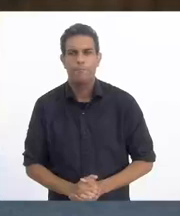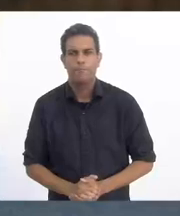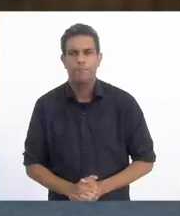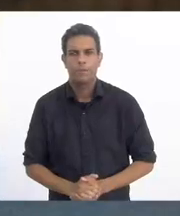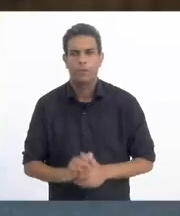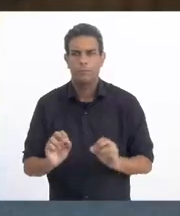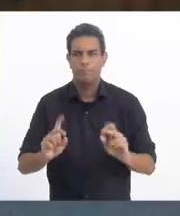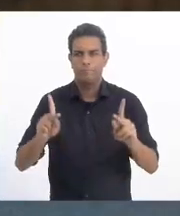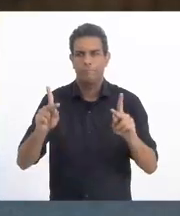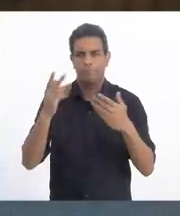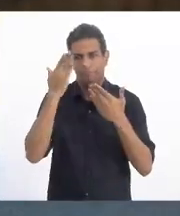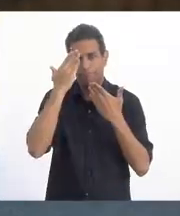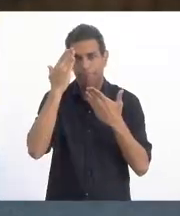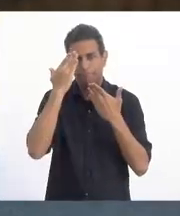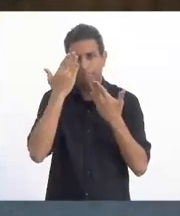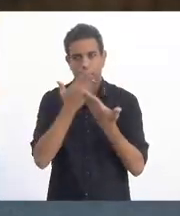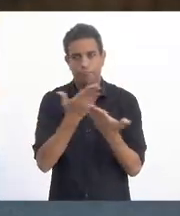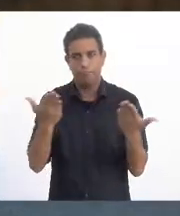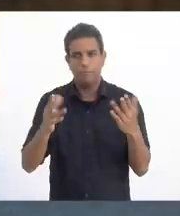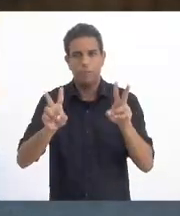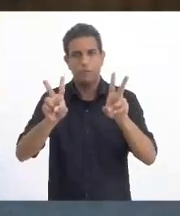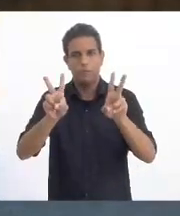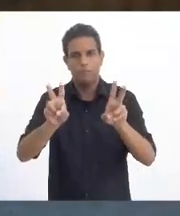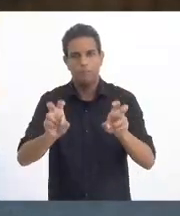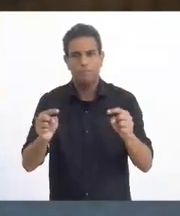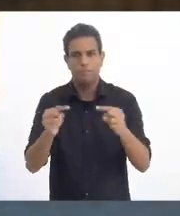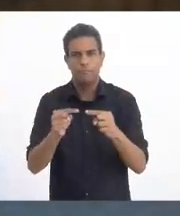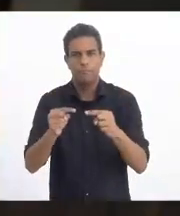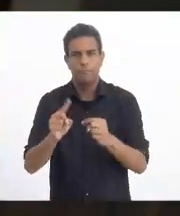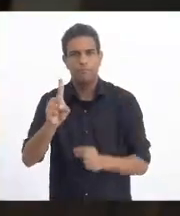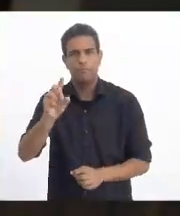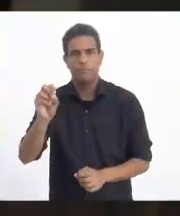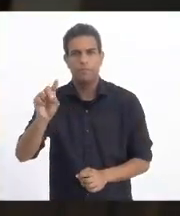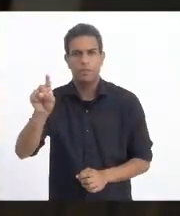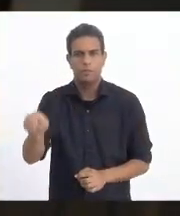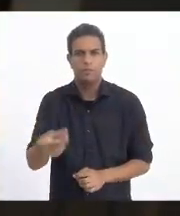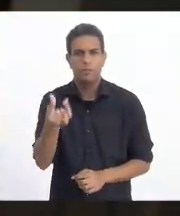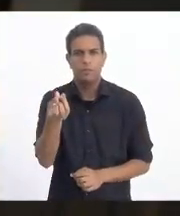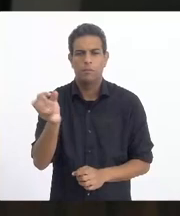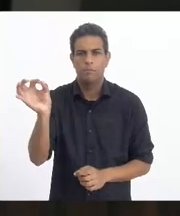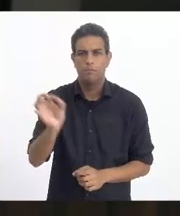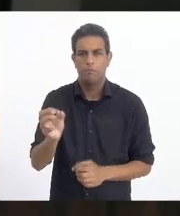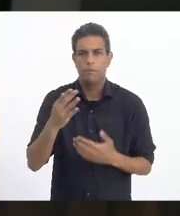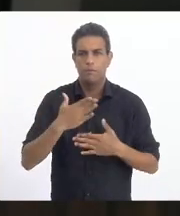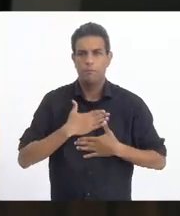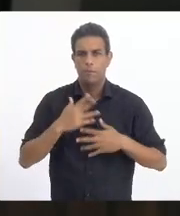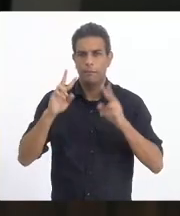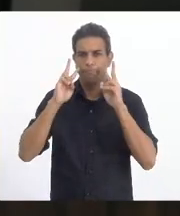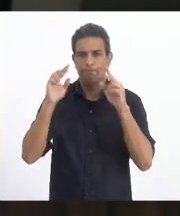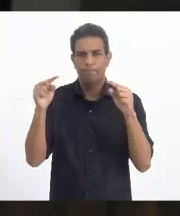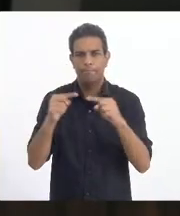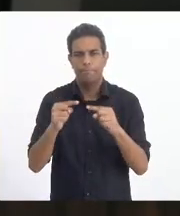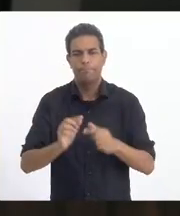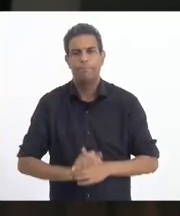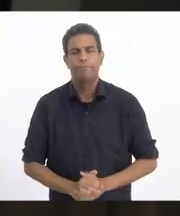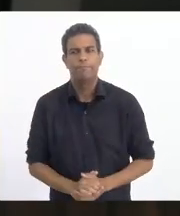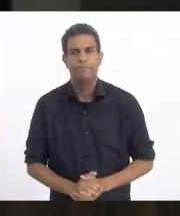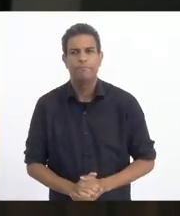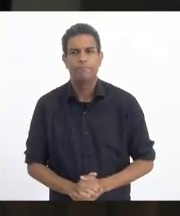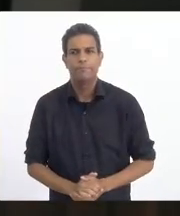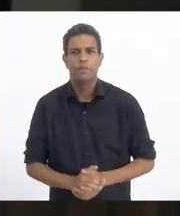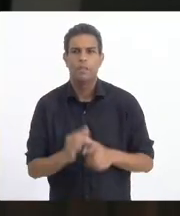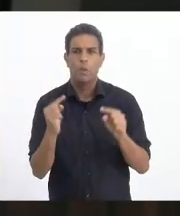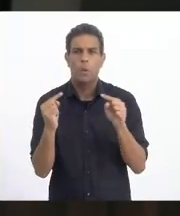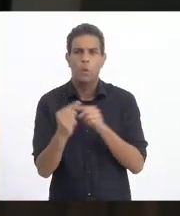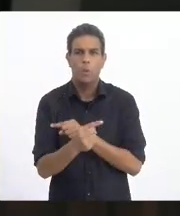Ok? Sobre a questão dos 10,5%, no meu entendimento, eu acho que nós